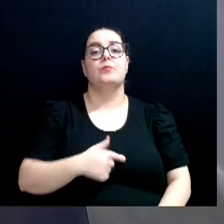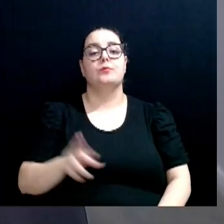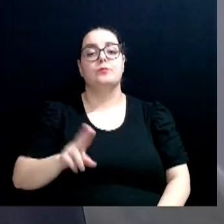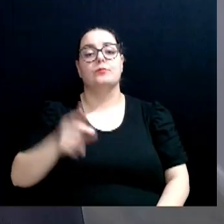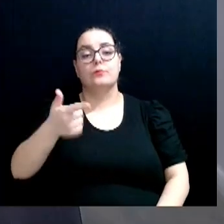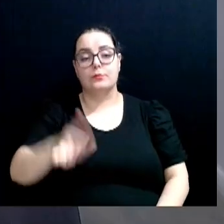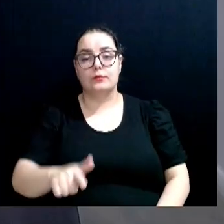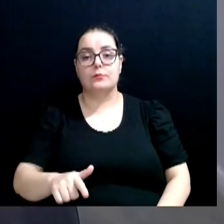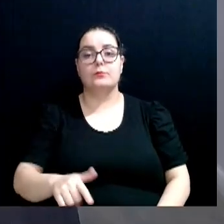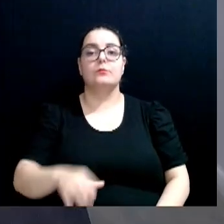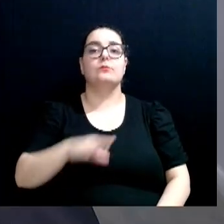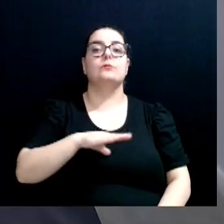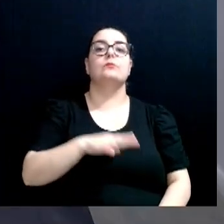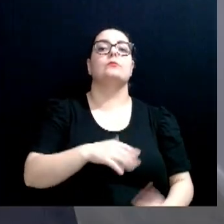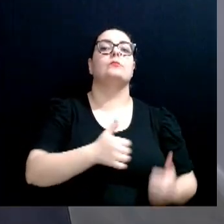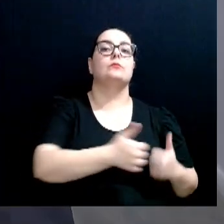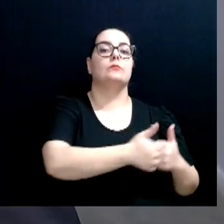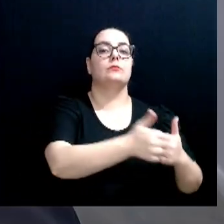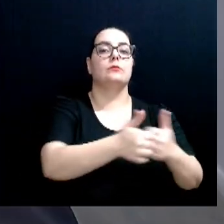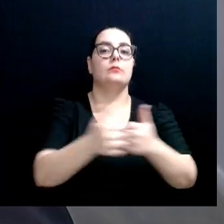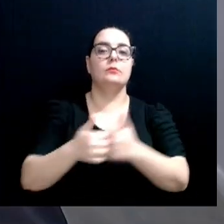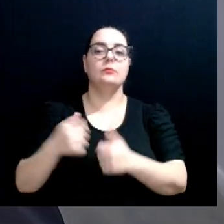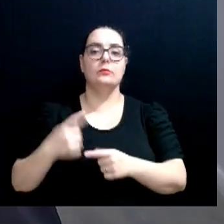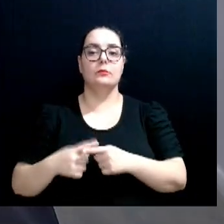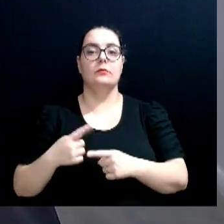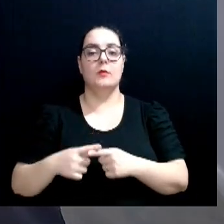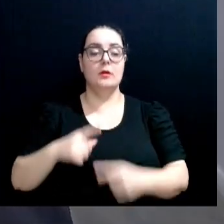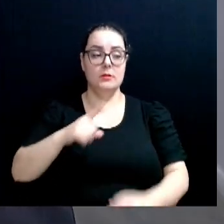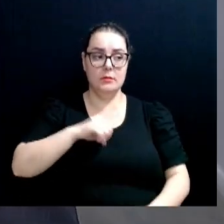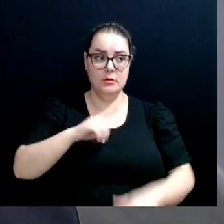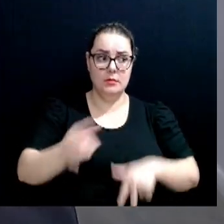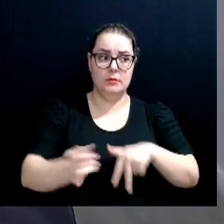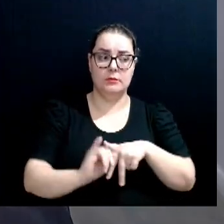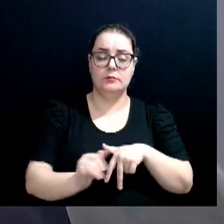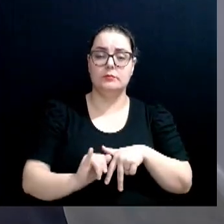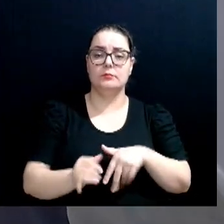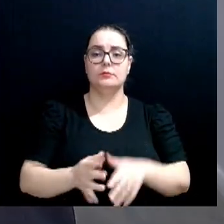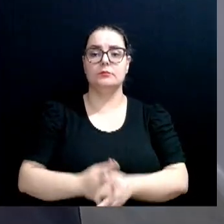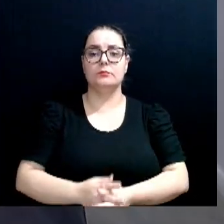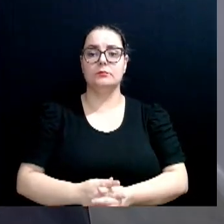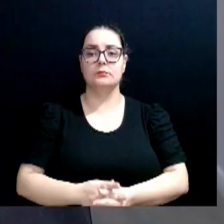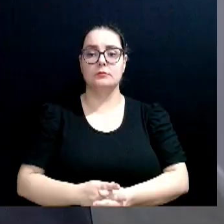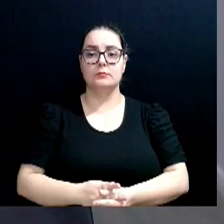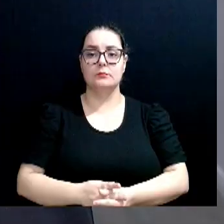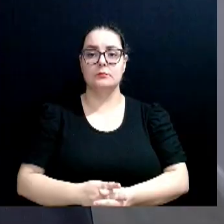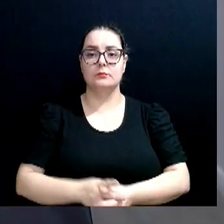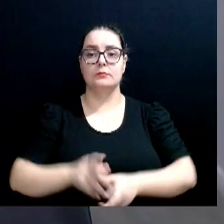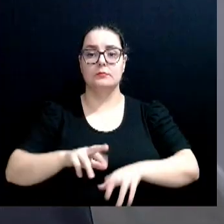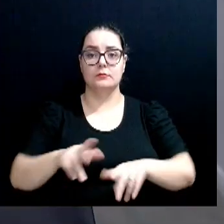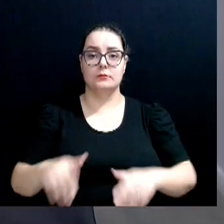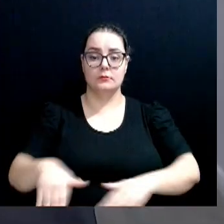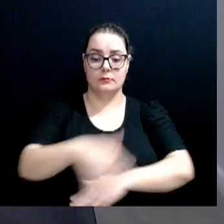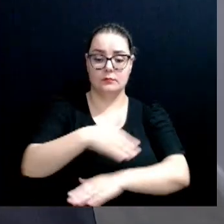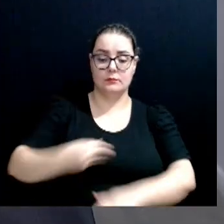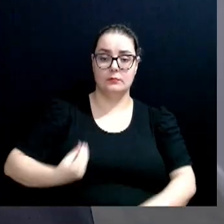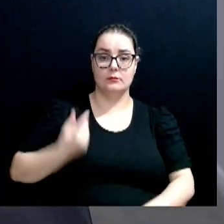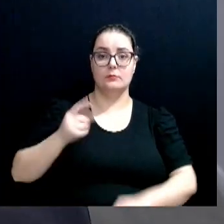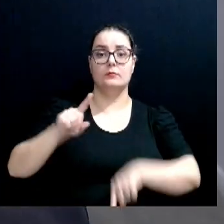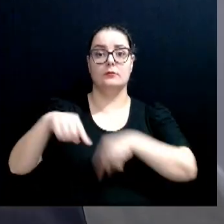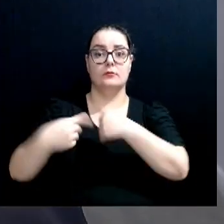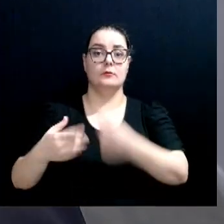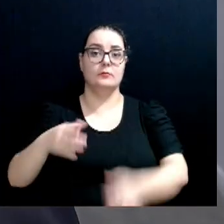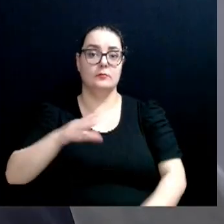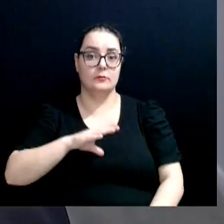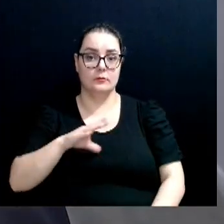vizinhas, porque existe aí um discurso muito grande que muitos moradores de rua vêm de cidades de fora. E eu concordo com